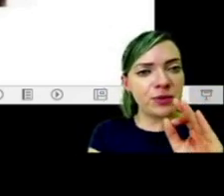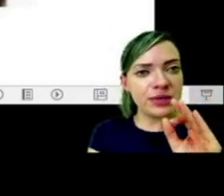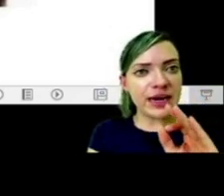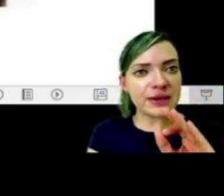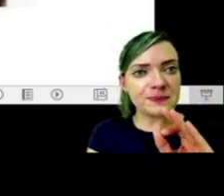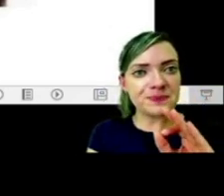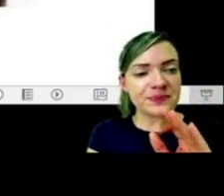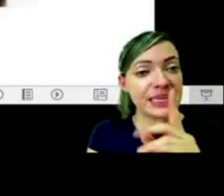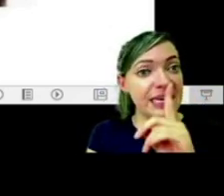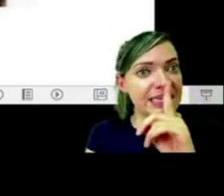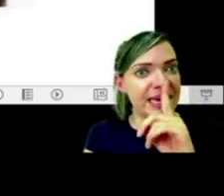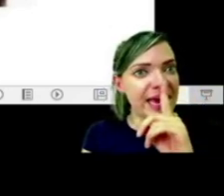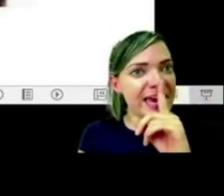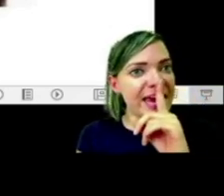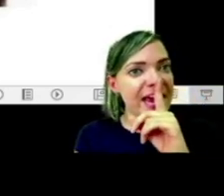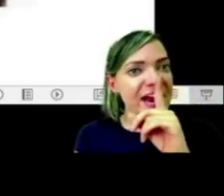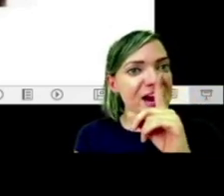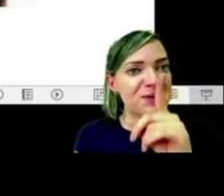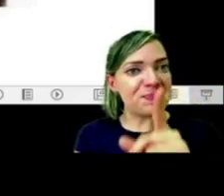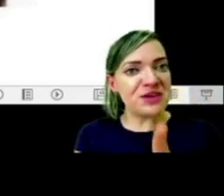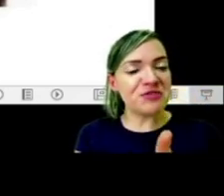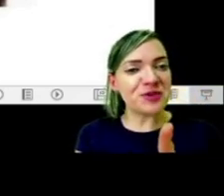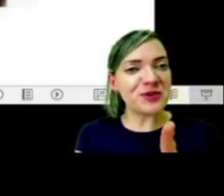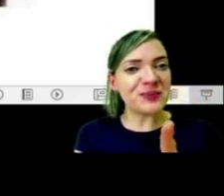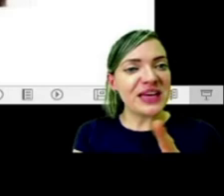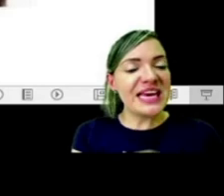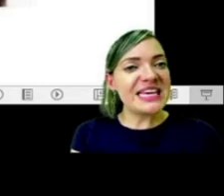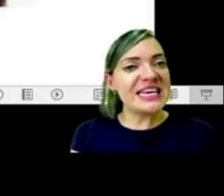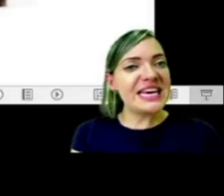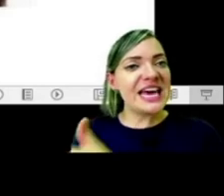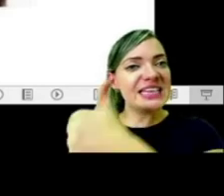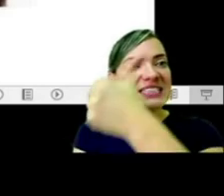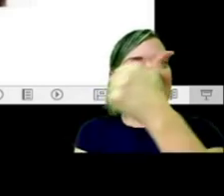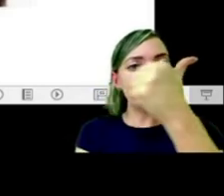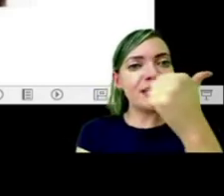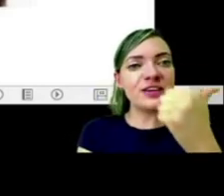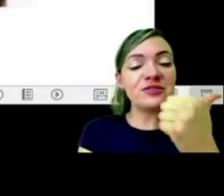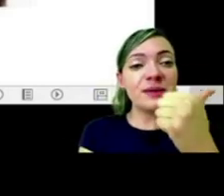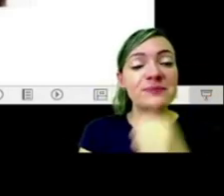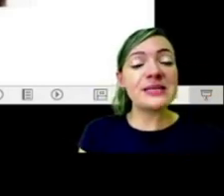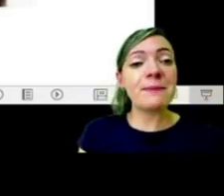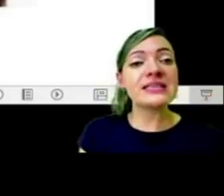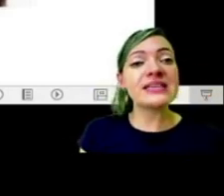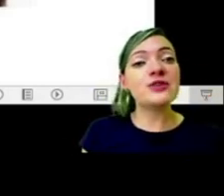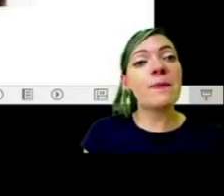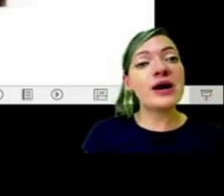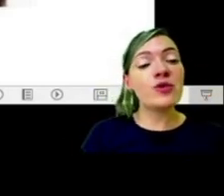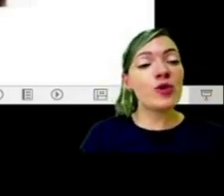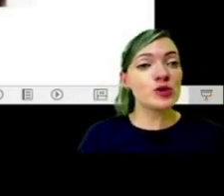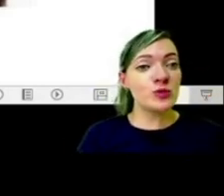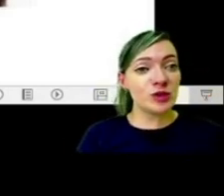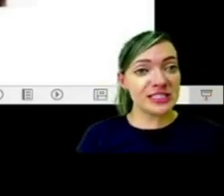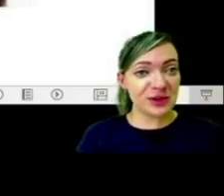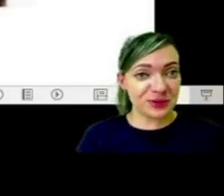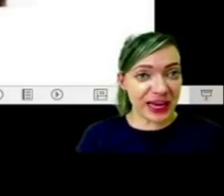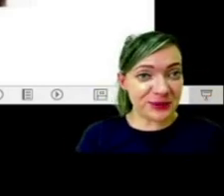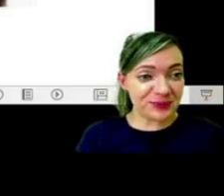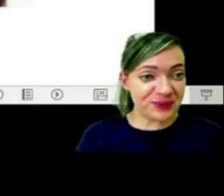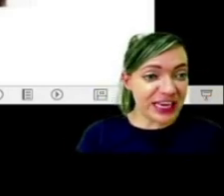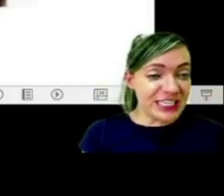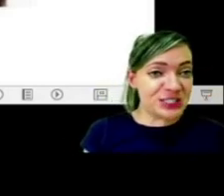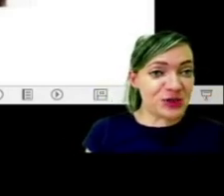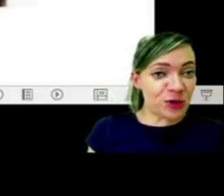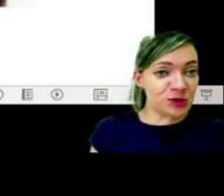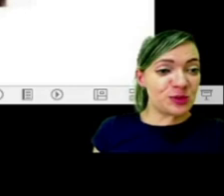característica peculiar. Ele é herbívoro. E esse alimento vai ser passado para um consumidor